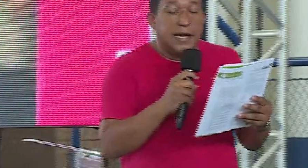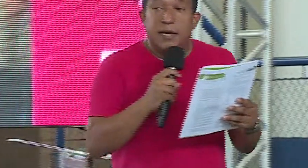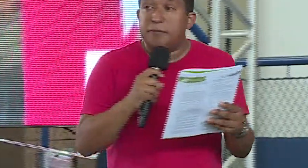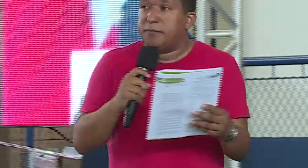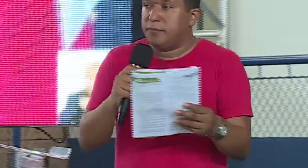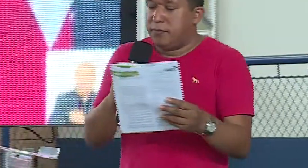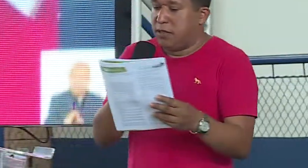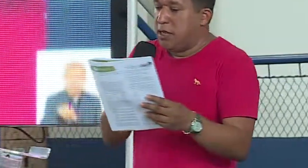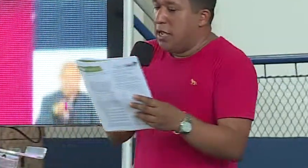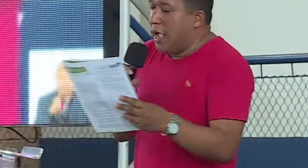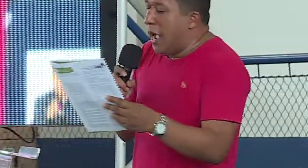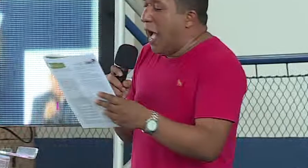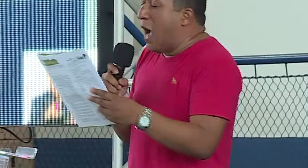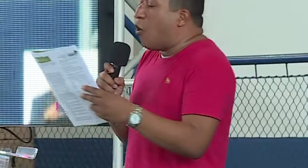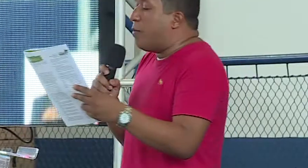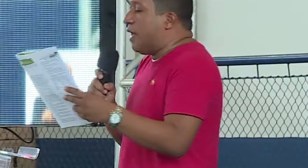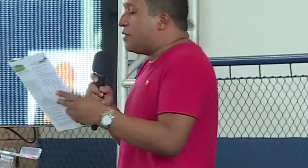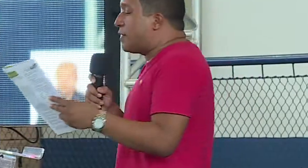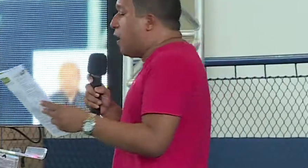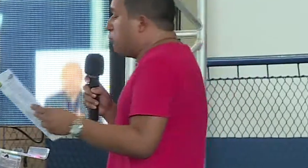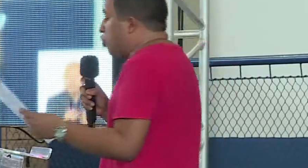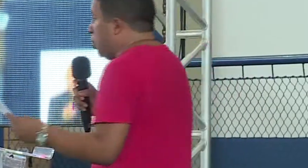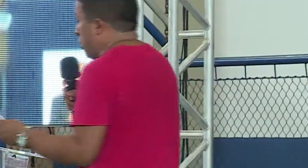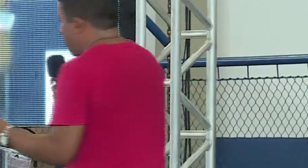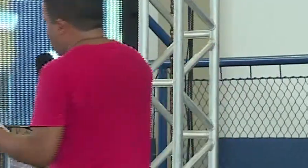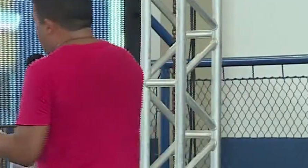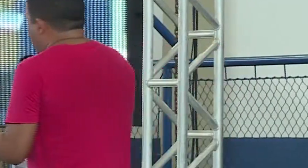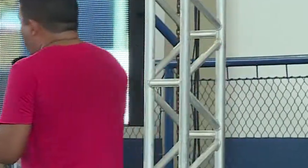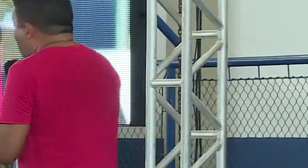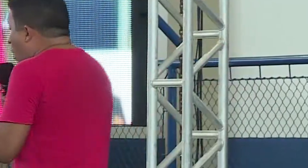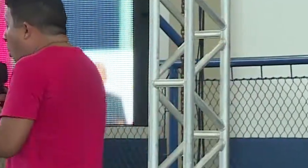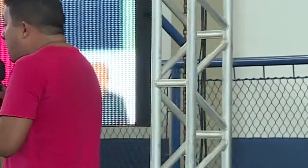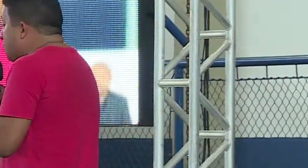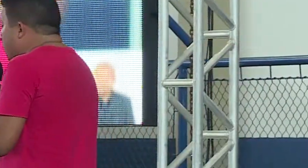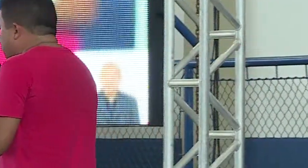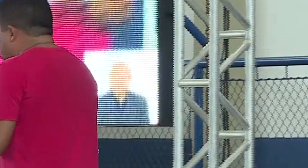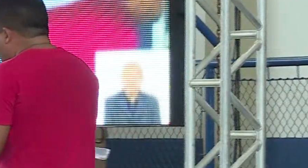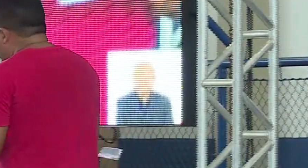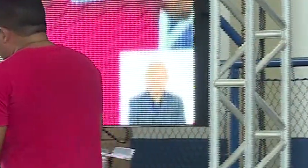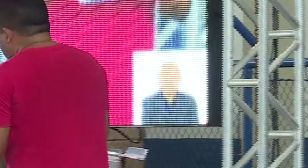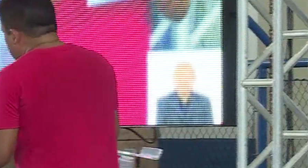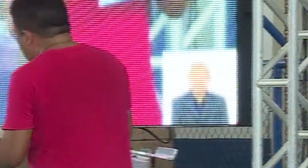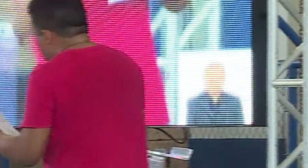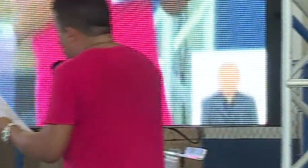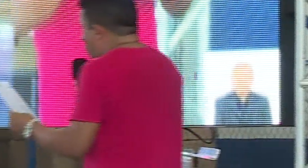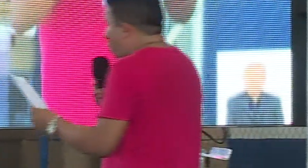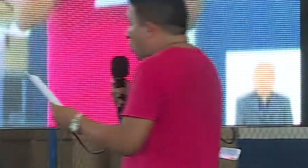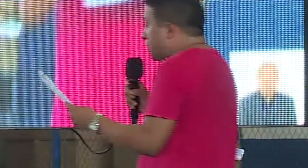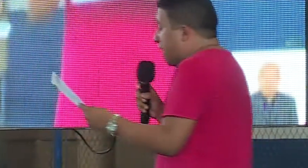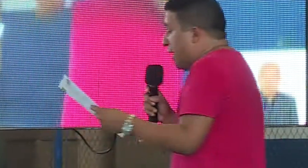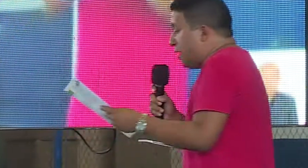Letra D. A combinação de arroz com feijão